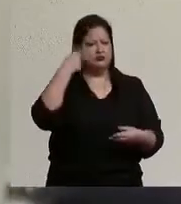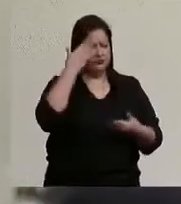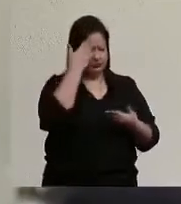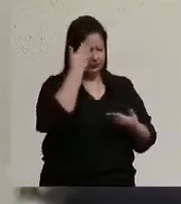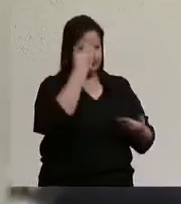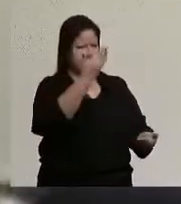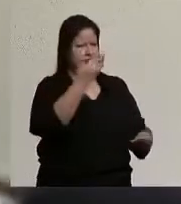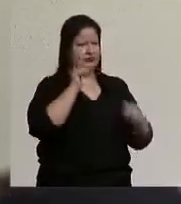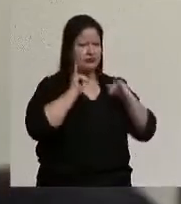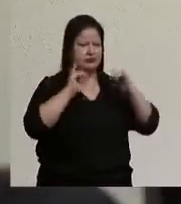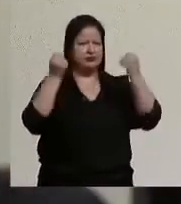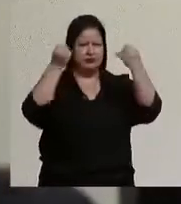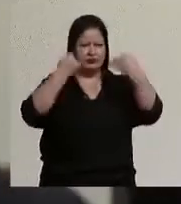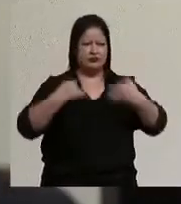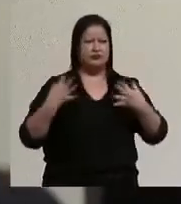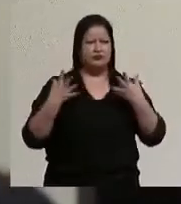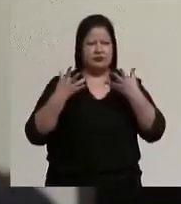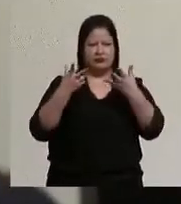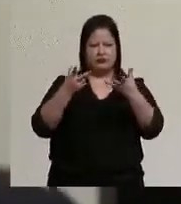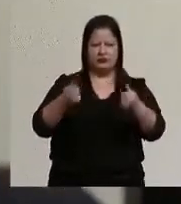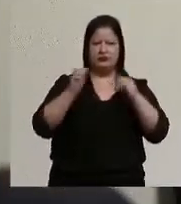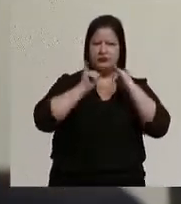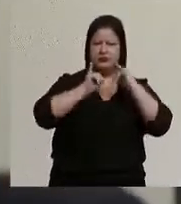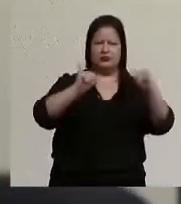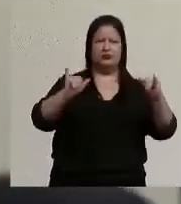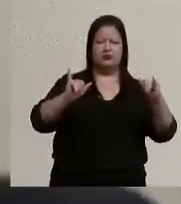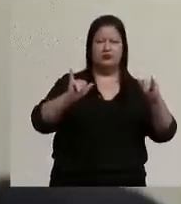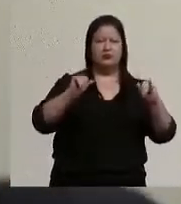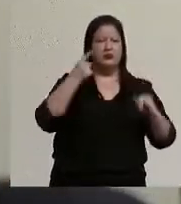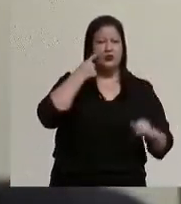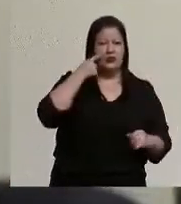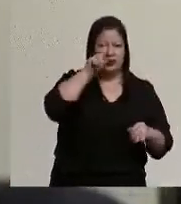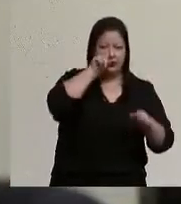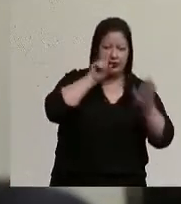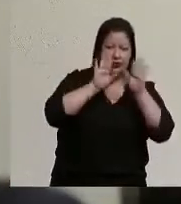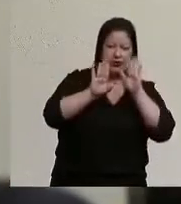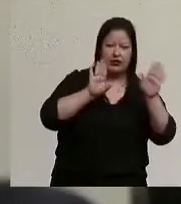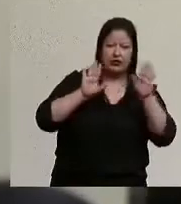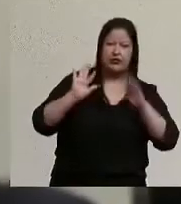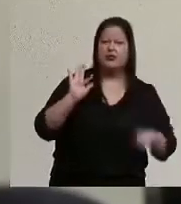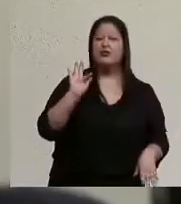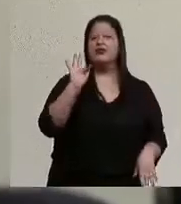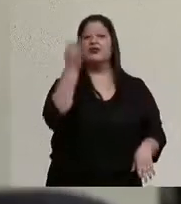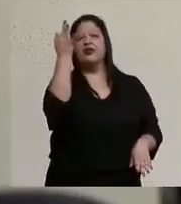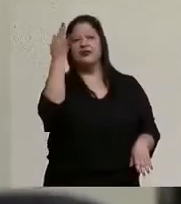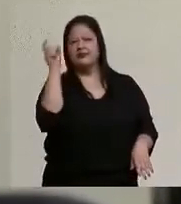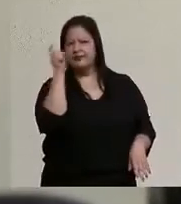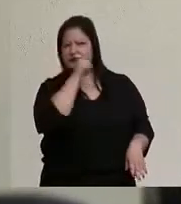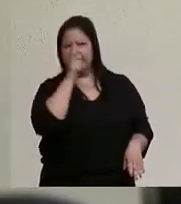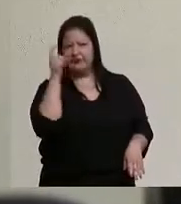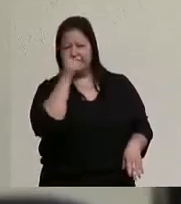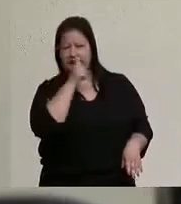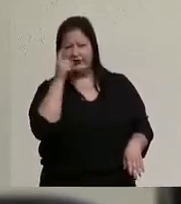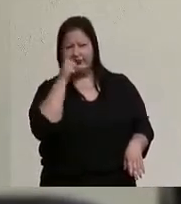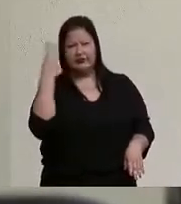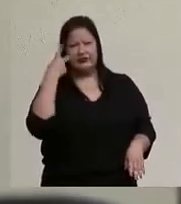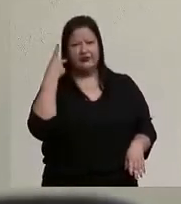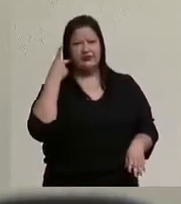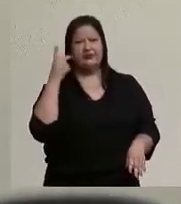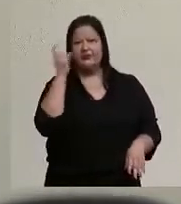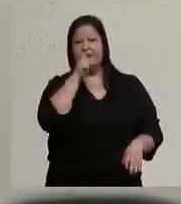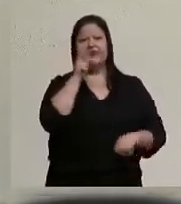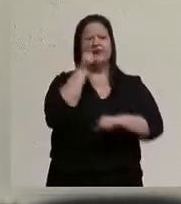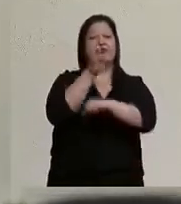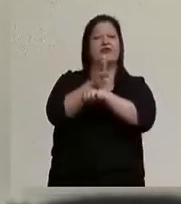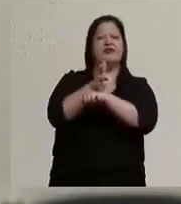Obrigada pela parte obrigada a todos e dizer não caiam e fake News não cai mentirinha tem vereador que é Vereador só